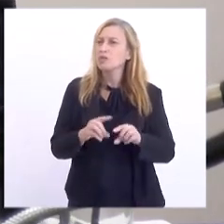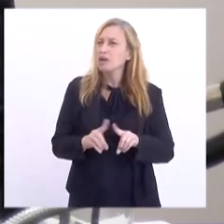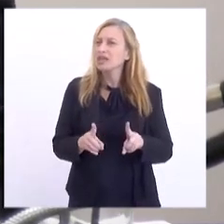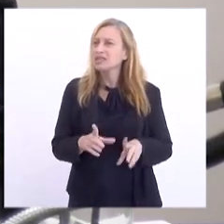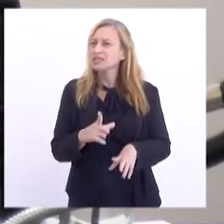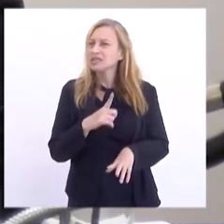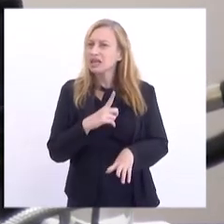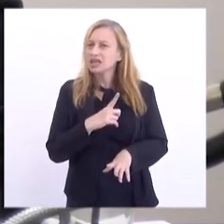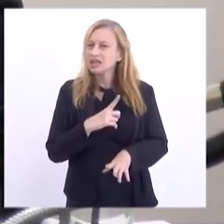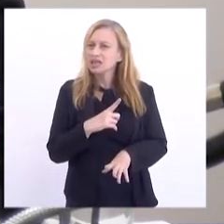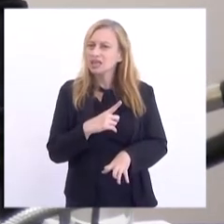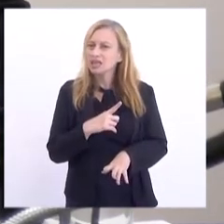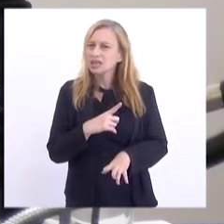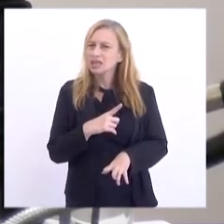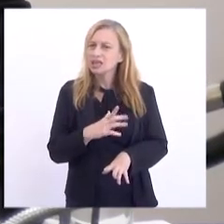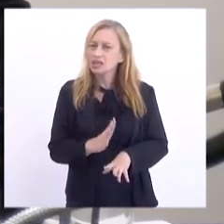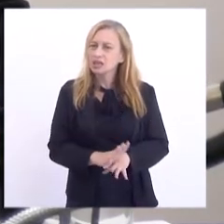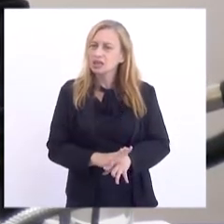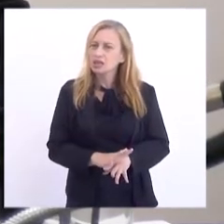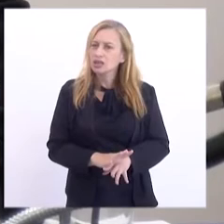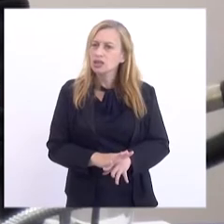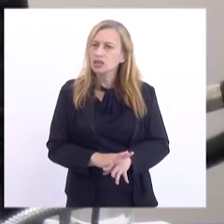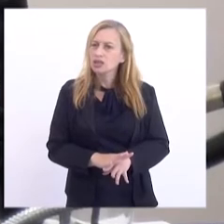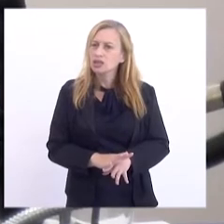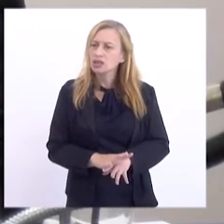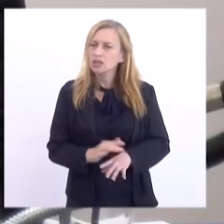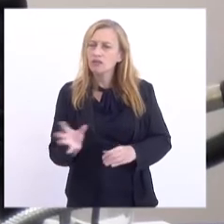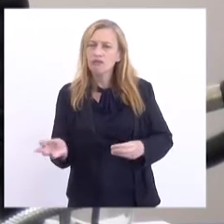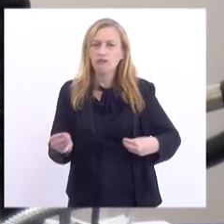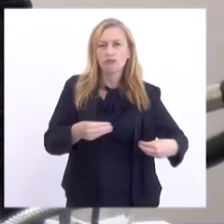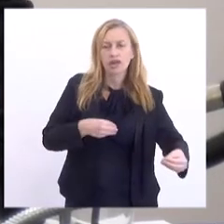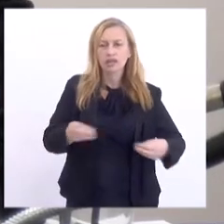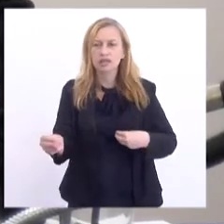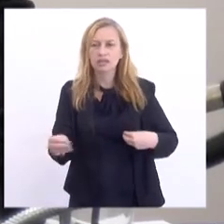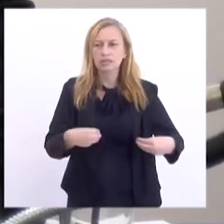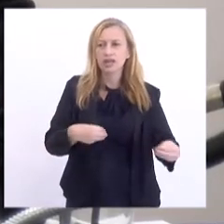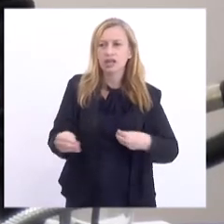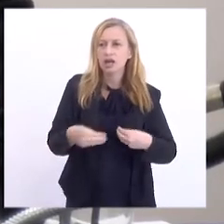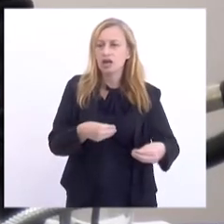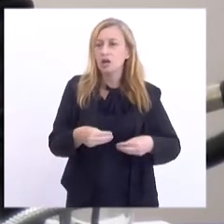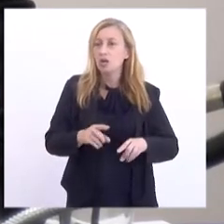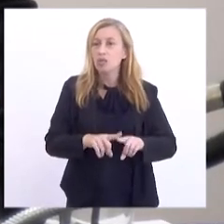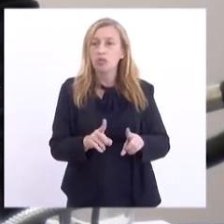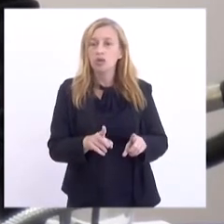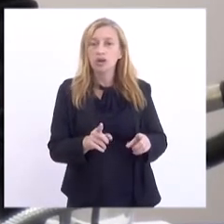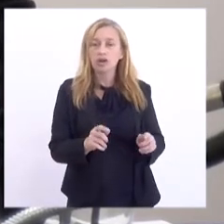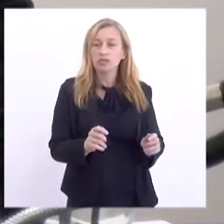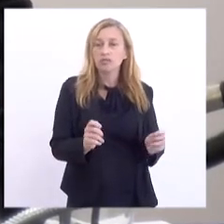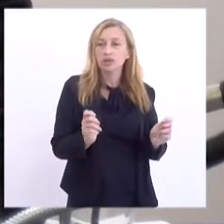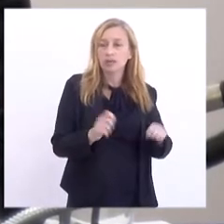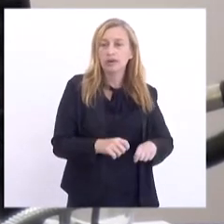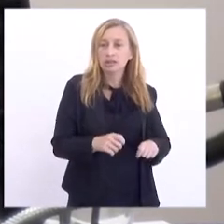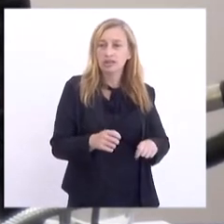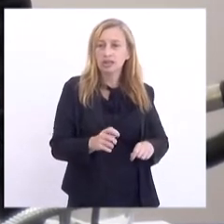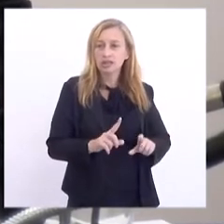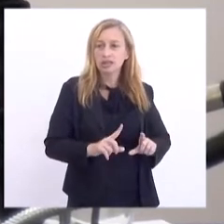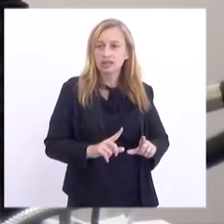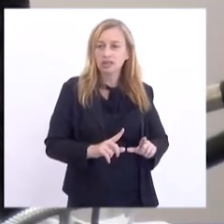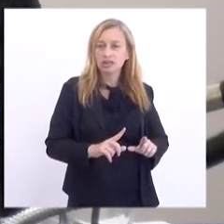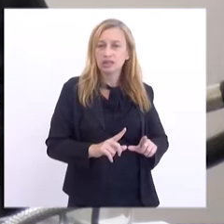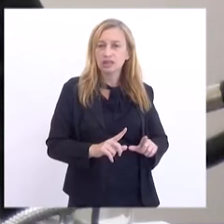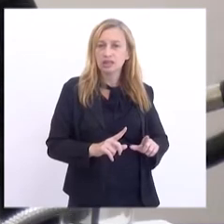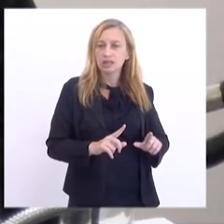ele tem um componente e tem que ter um componente de flexibilidade porque não somos capazes de antecipar com precisão a realidade